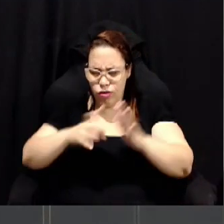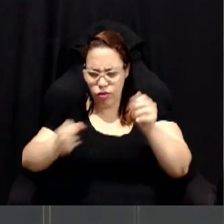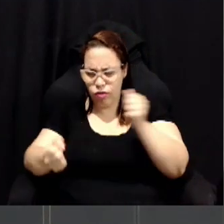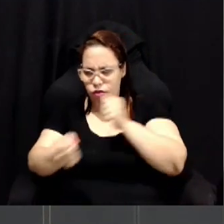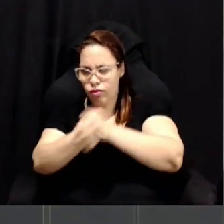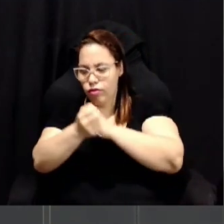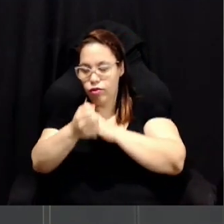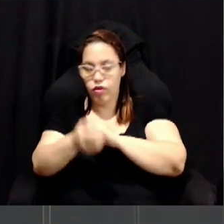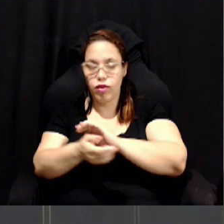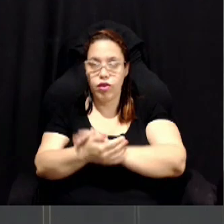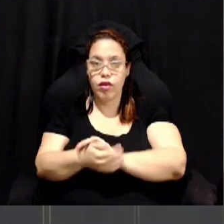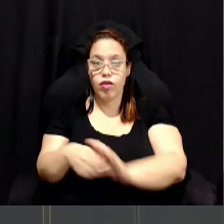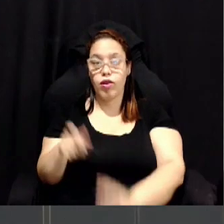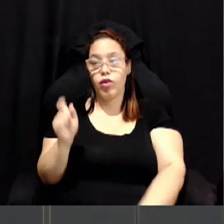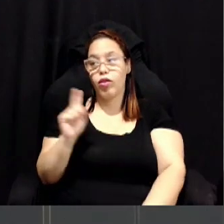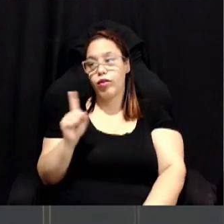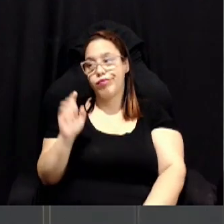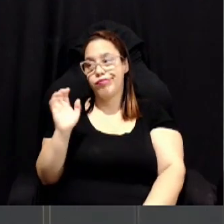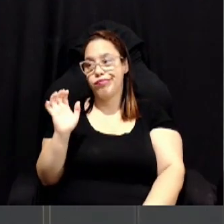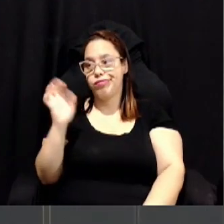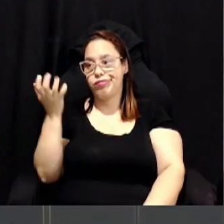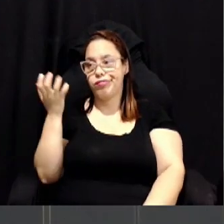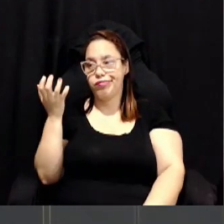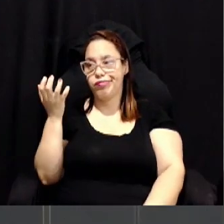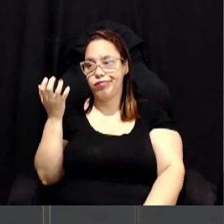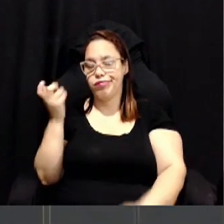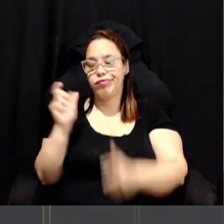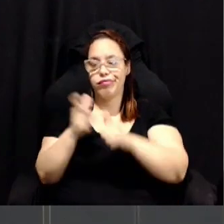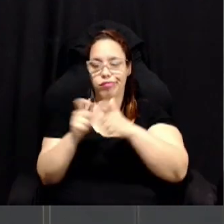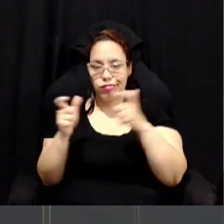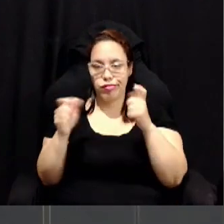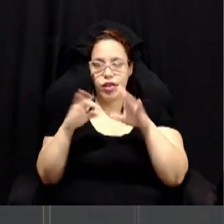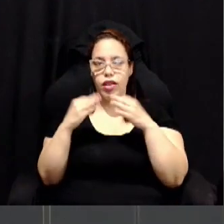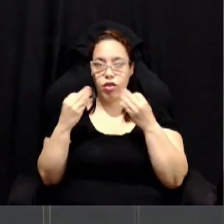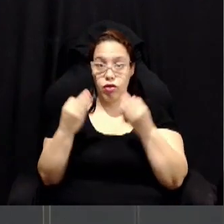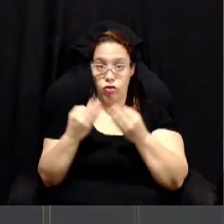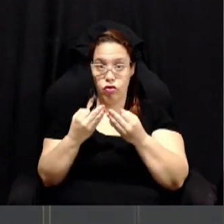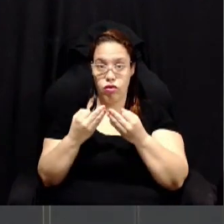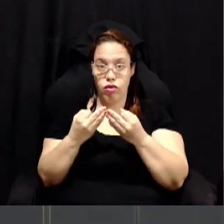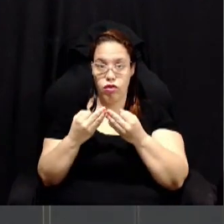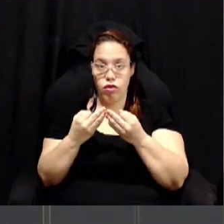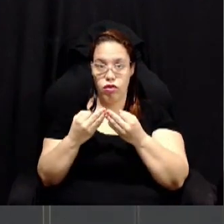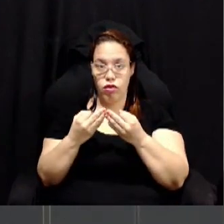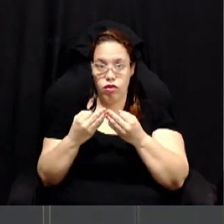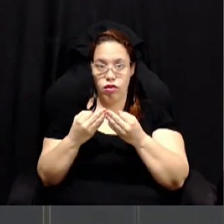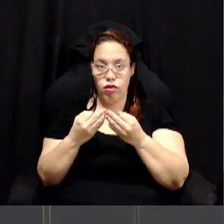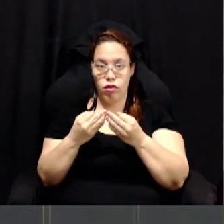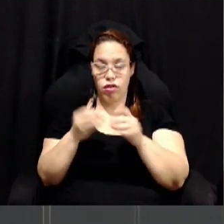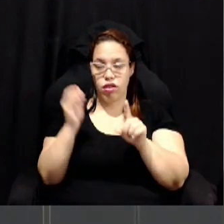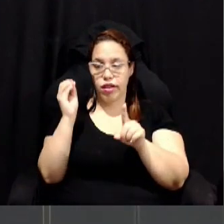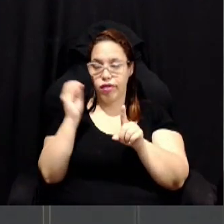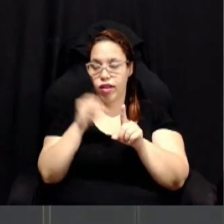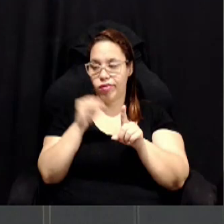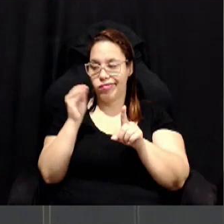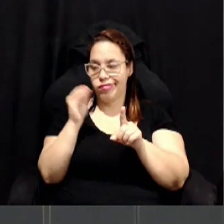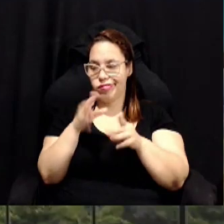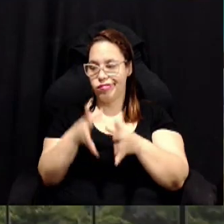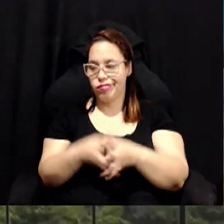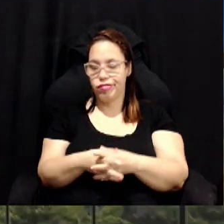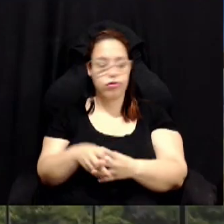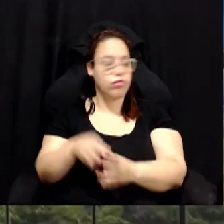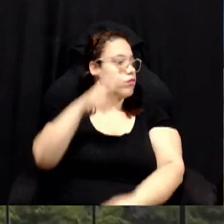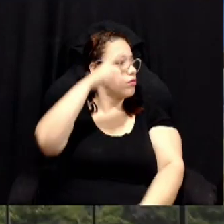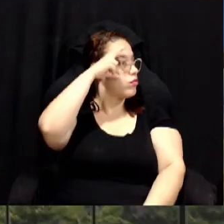não acontece em grande parte de famílias que estão totalmente desassistidas, né? Carlinhos e